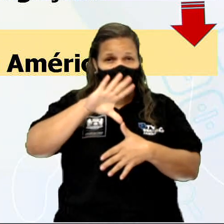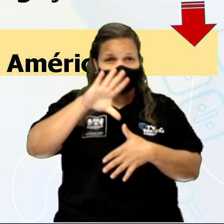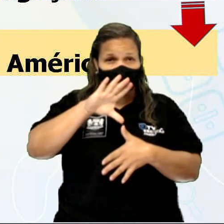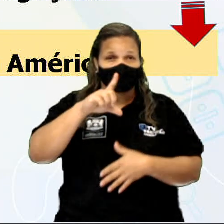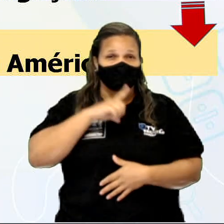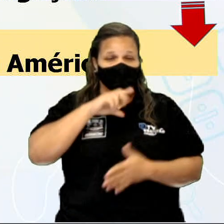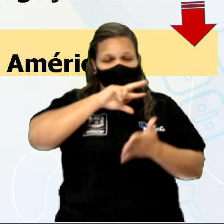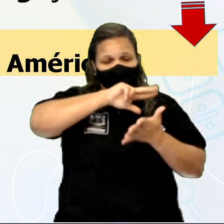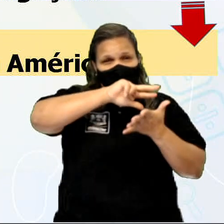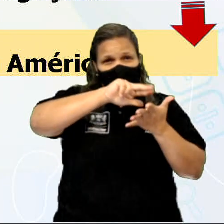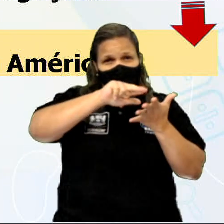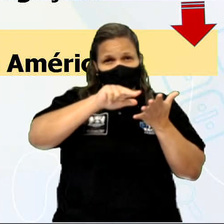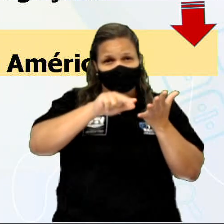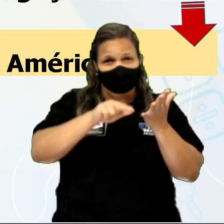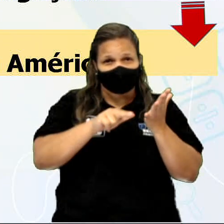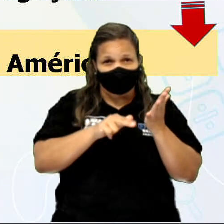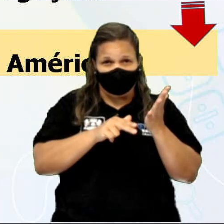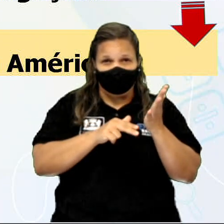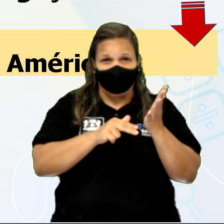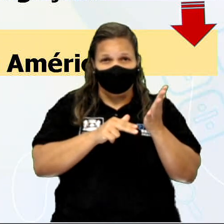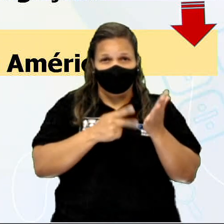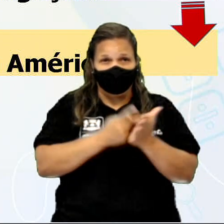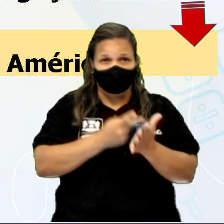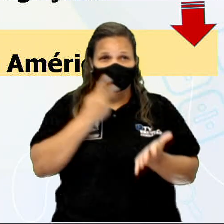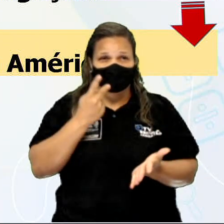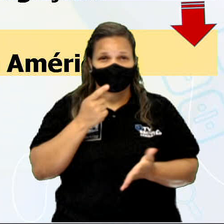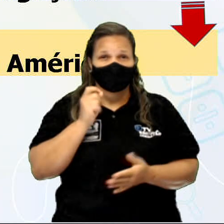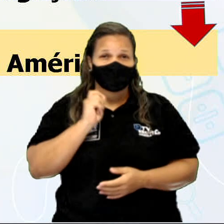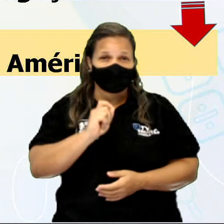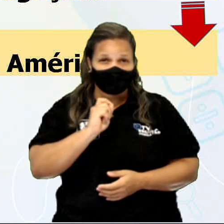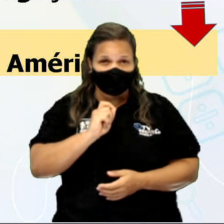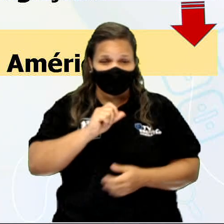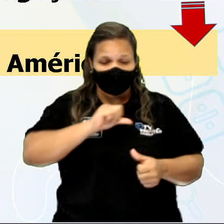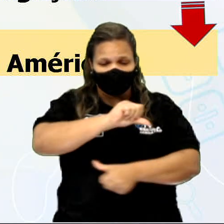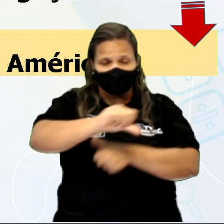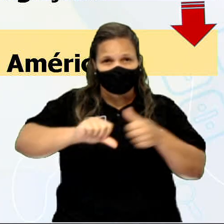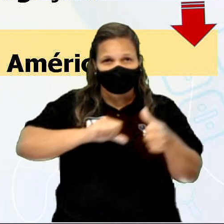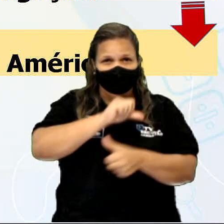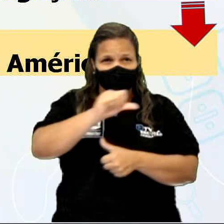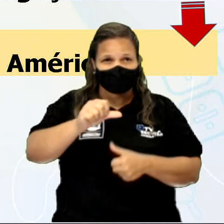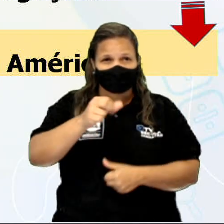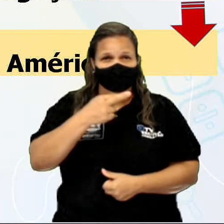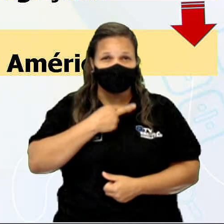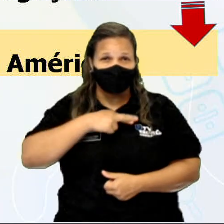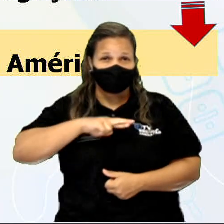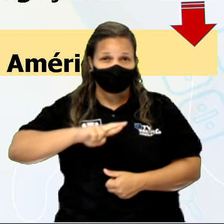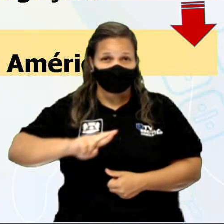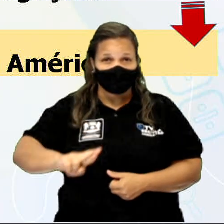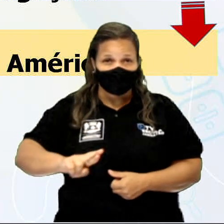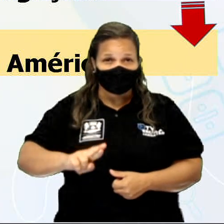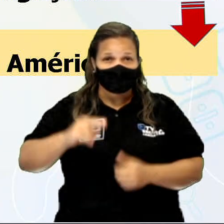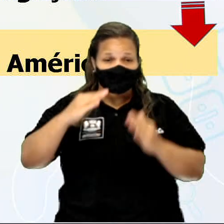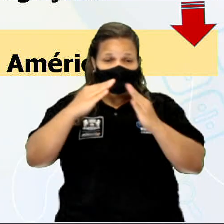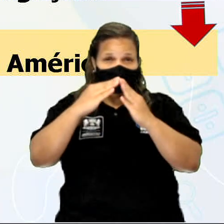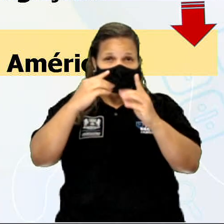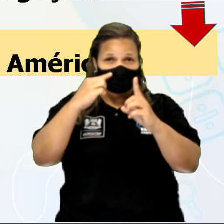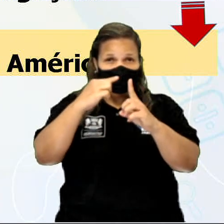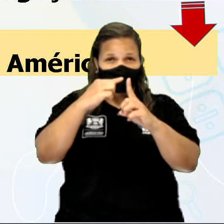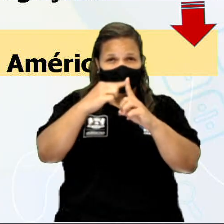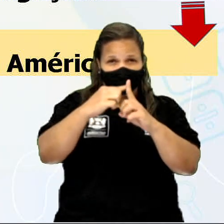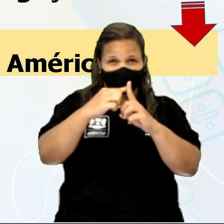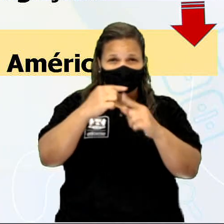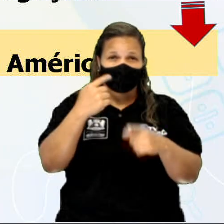Primeiro, a contra-reforma, reforma religiosas. As mudanças que aconteceram dentro da igreja por motivação dos interesses